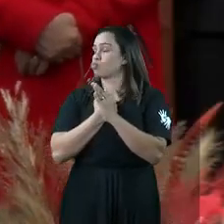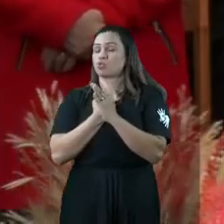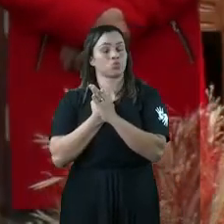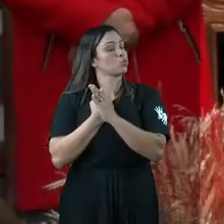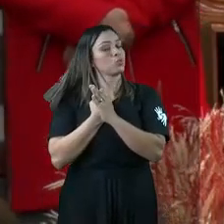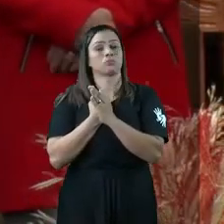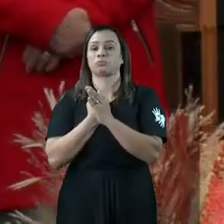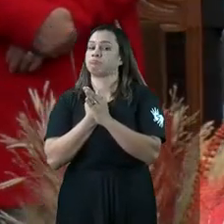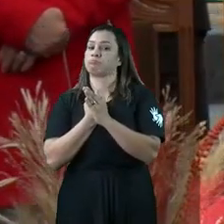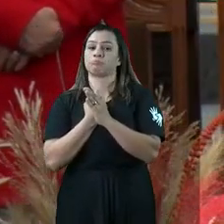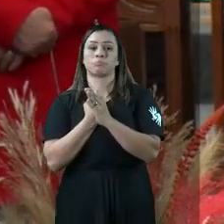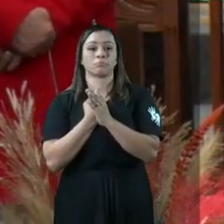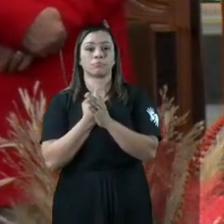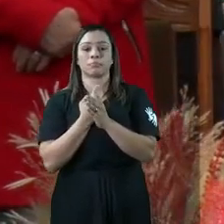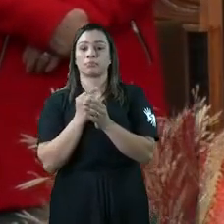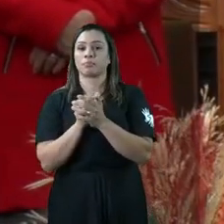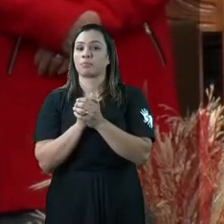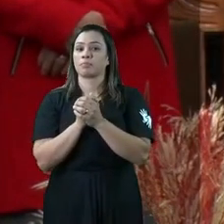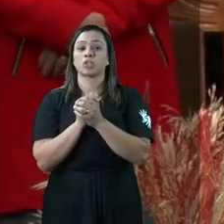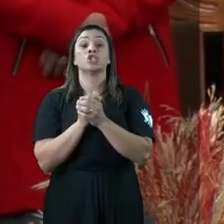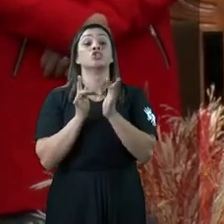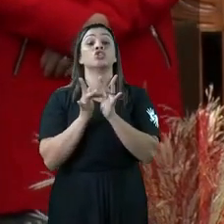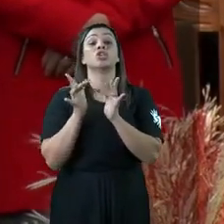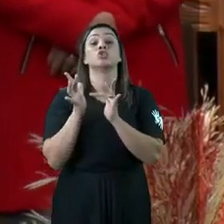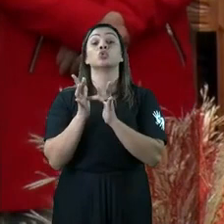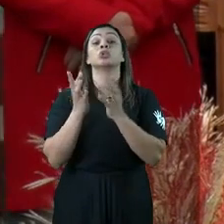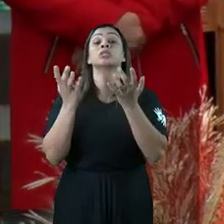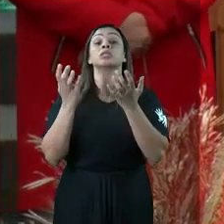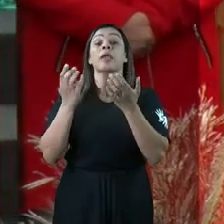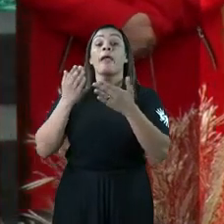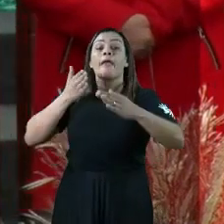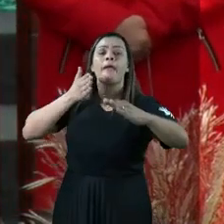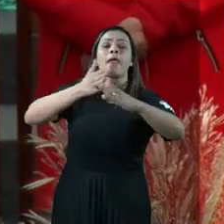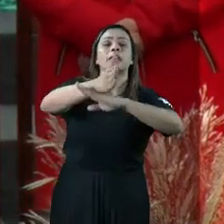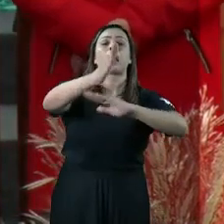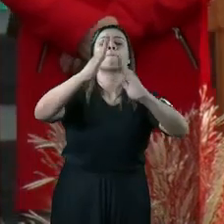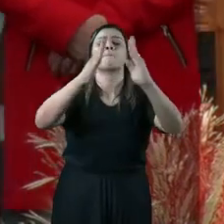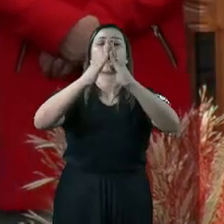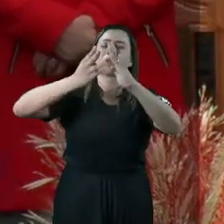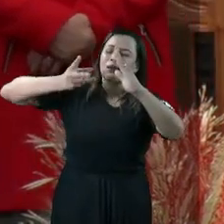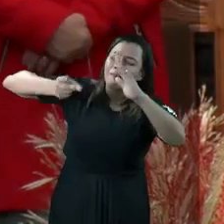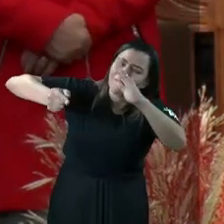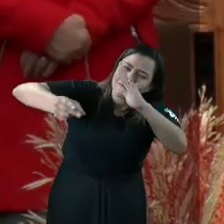Tem gente que só abre no Omademp Brasil, mas ele quer entrar para fazer morada o ano inteiro até que ele venha.